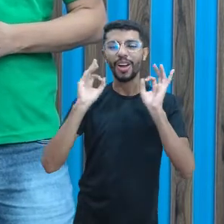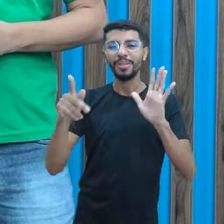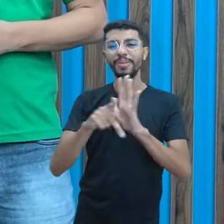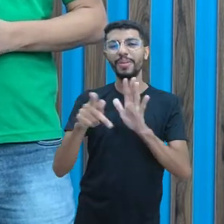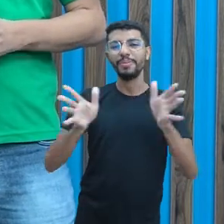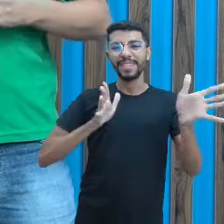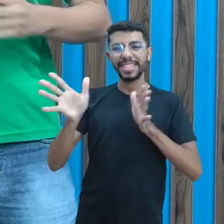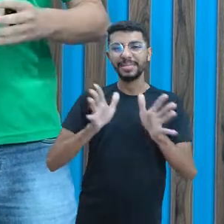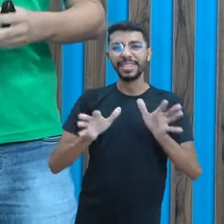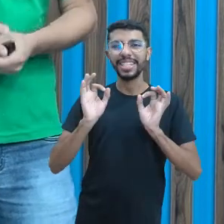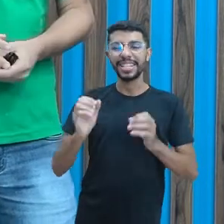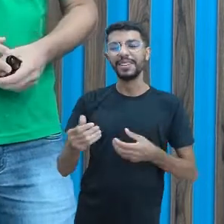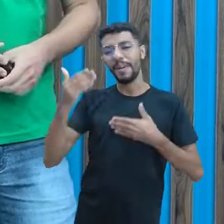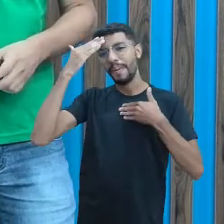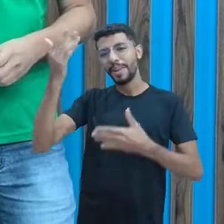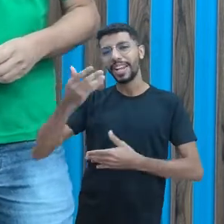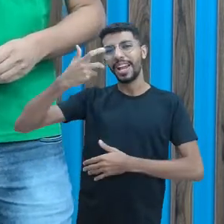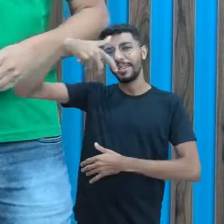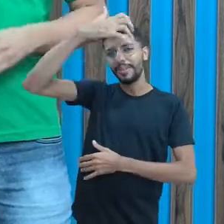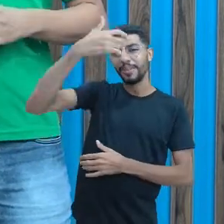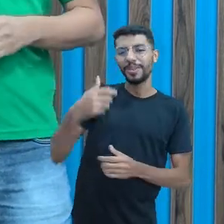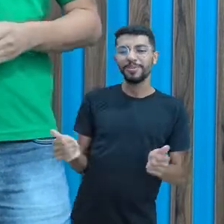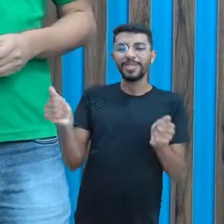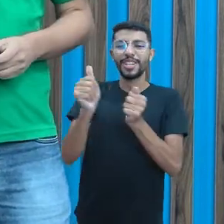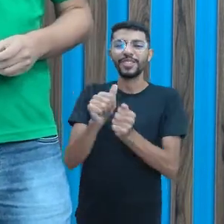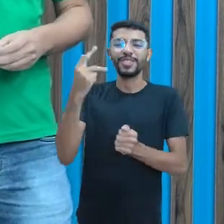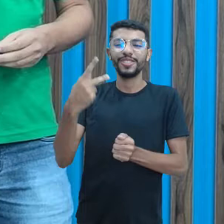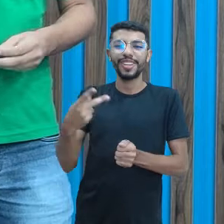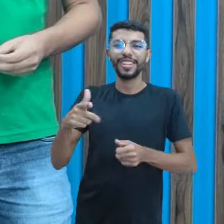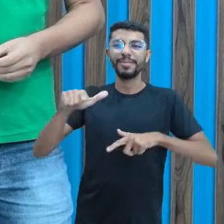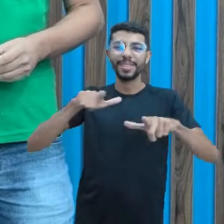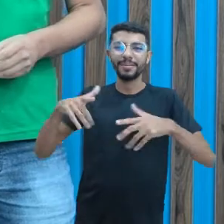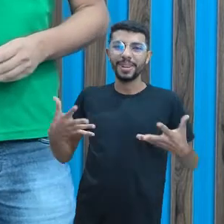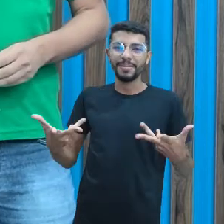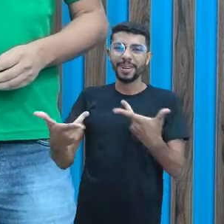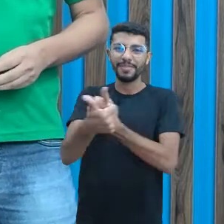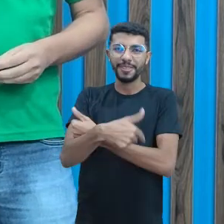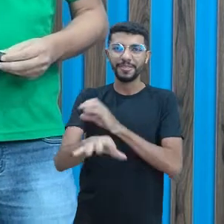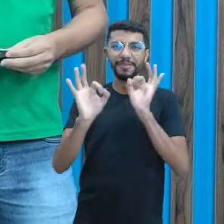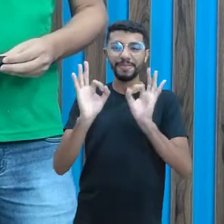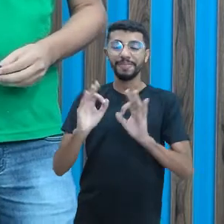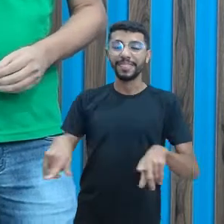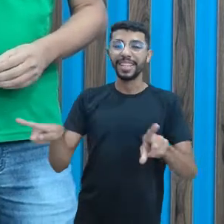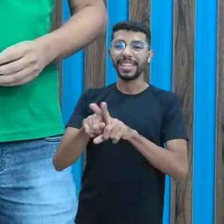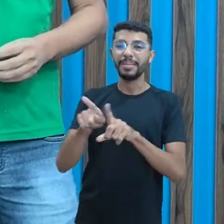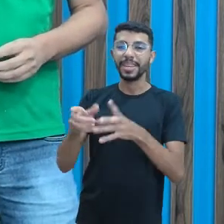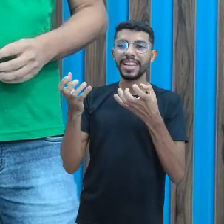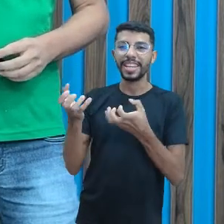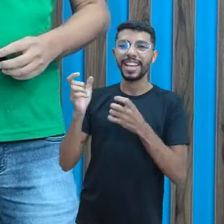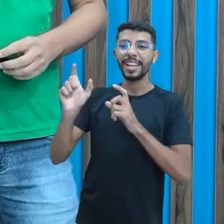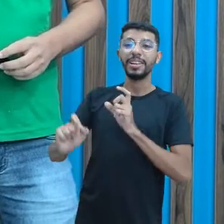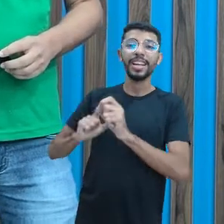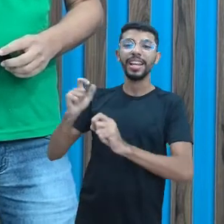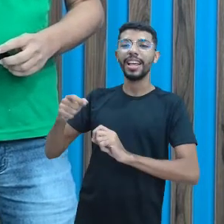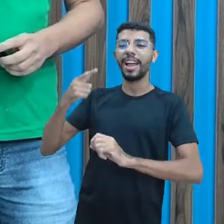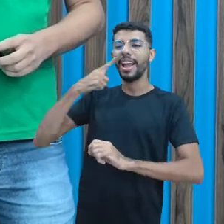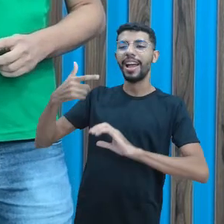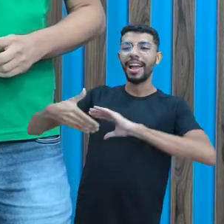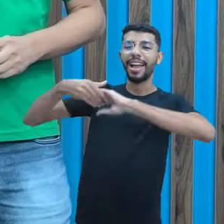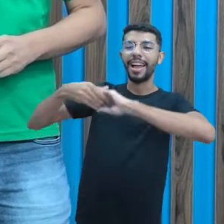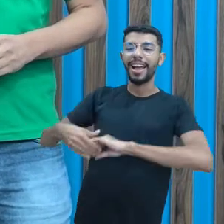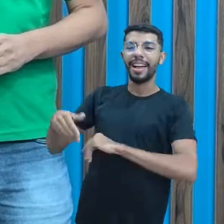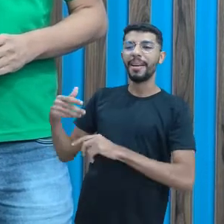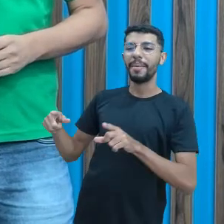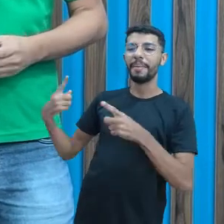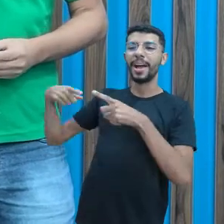obrigado, Bruno, né, pela companhia e pelo trabalho maravilhoso que vocês fazem. E também quero cumprimentar aqui meu parceiro, né,